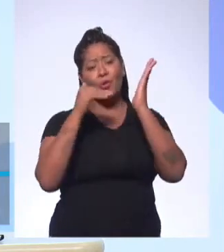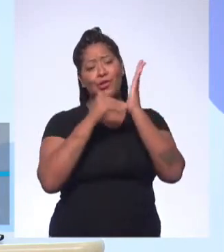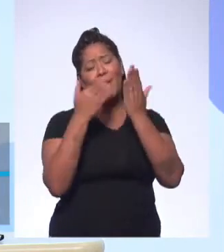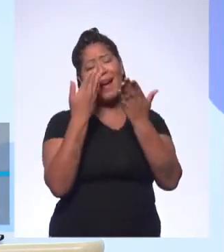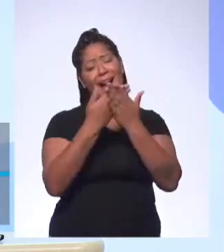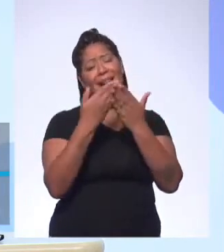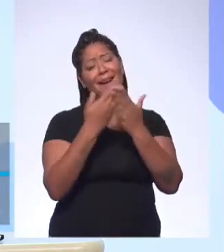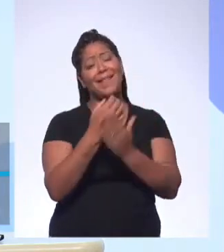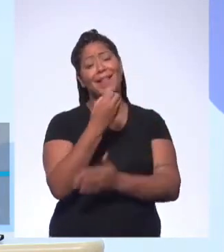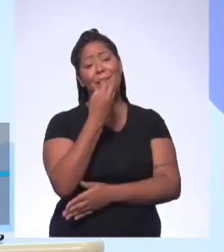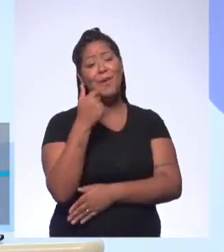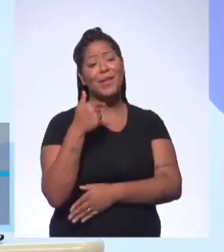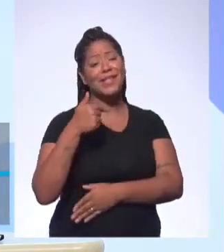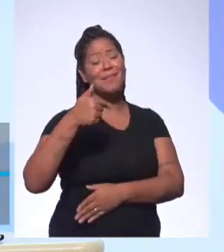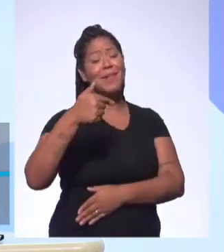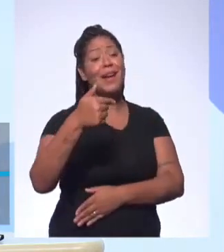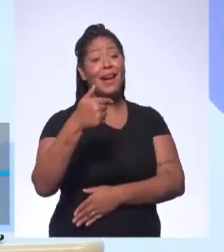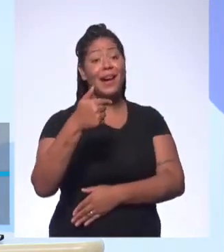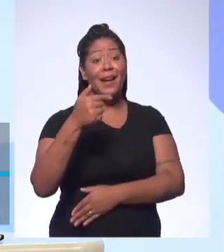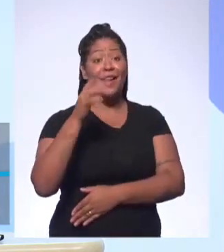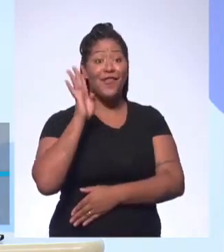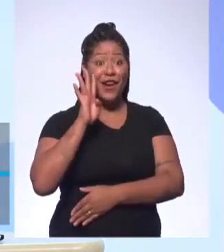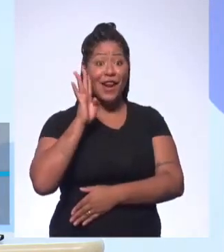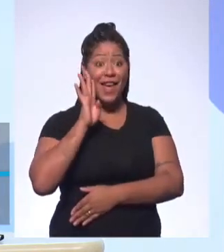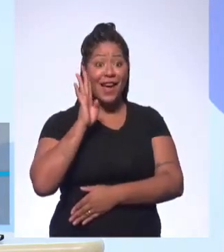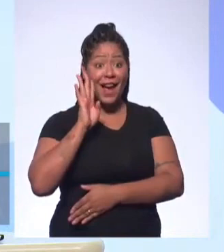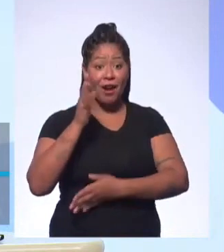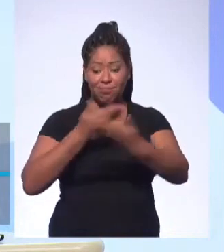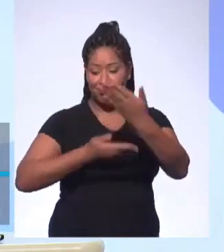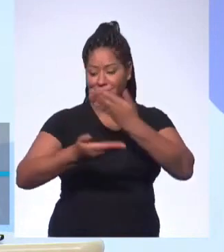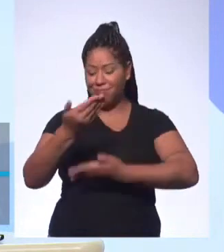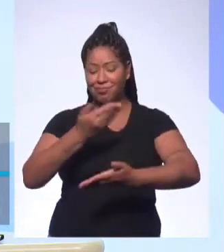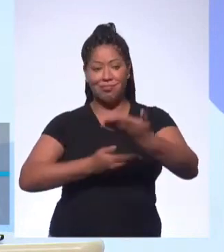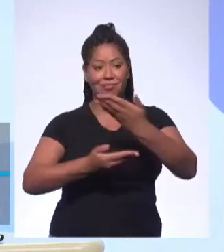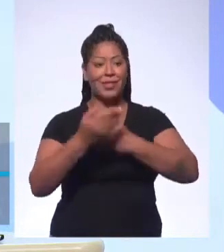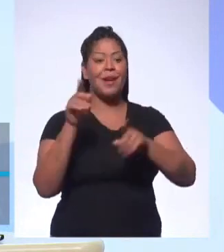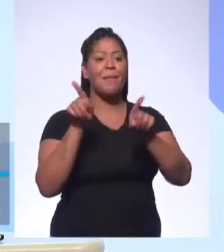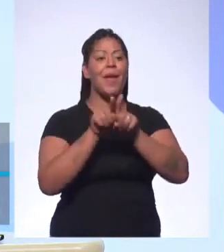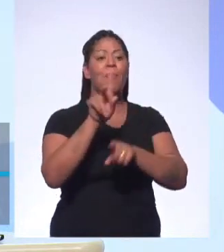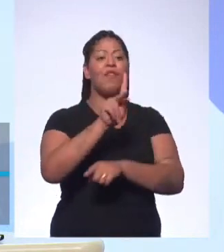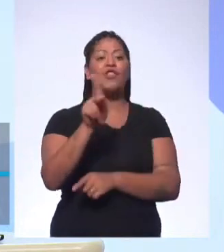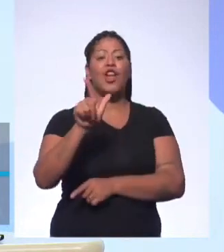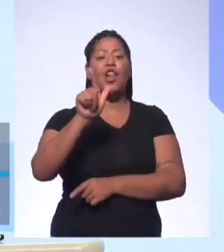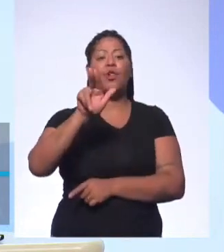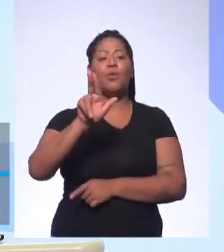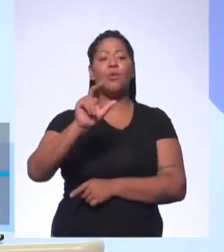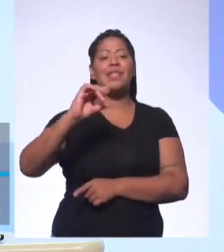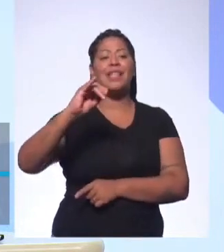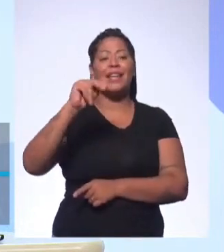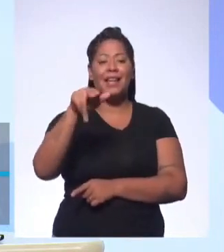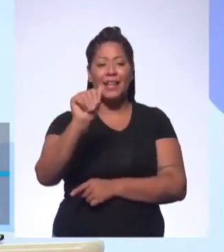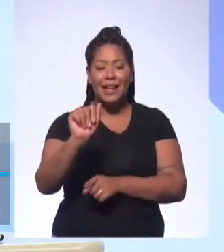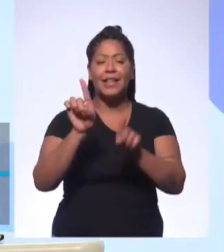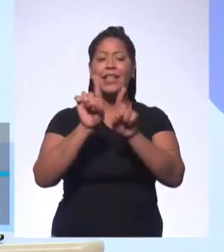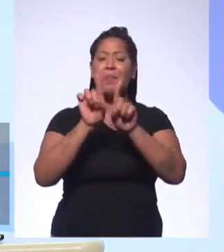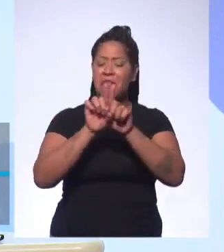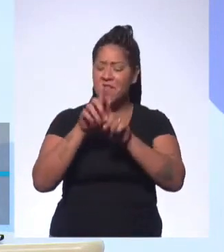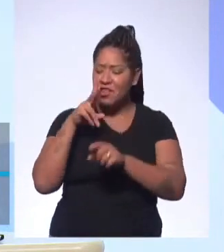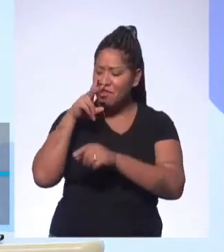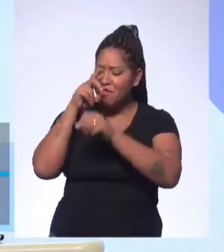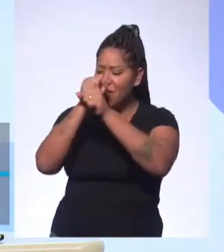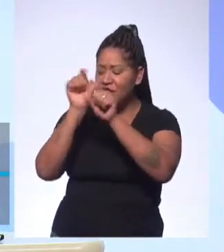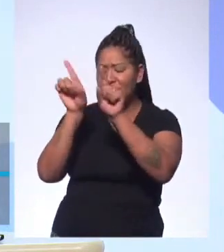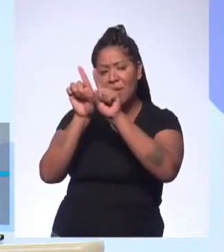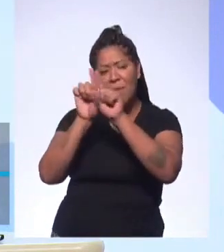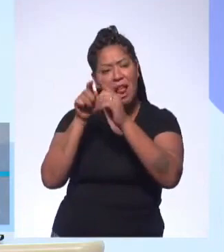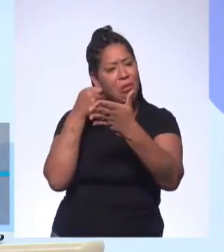semana, foi legal trabalhar com vocês. Tem aqui a professora Luciana, por exemplo, que colocou: vocês são ótimos e muito guerreiros, principalmente nessa